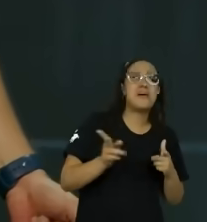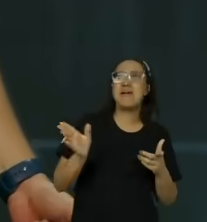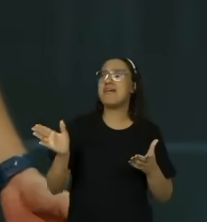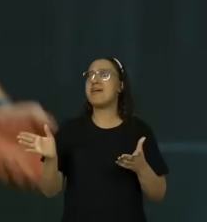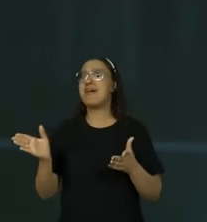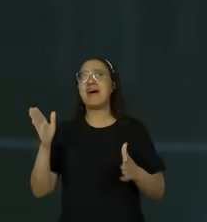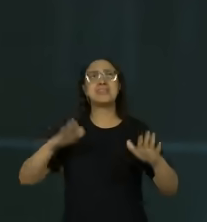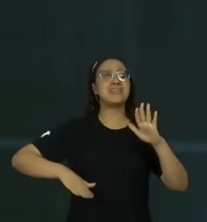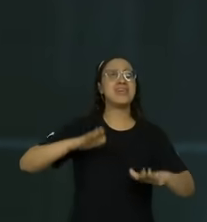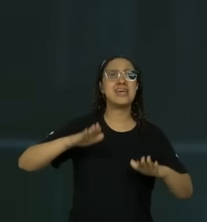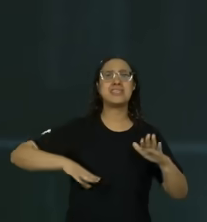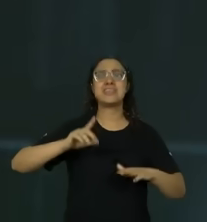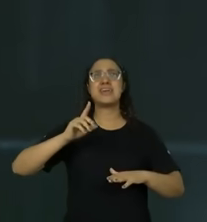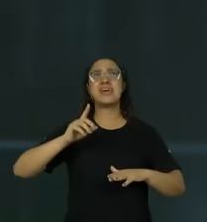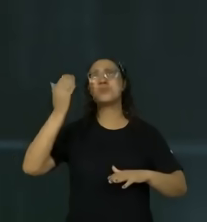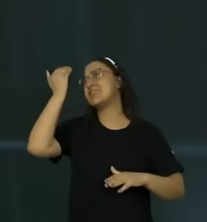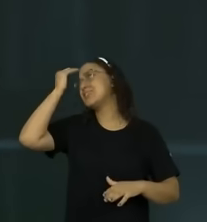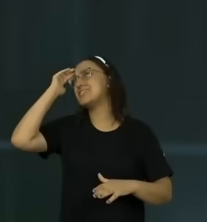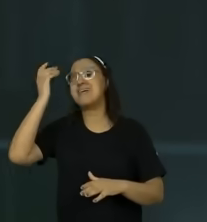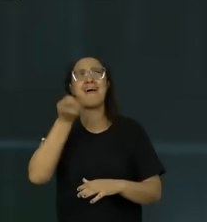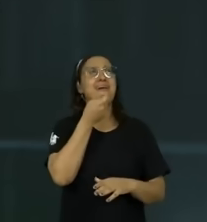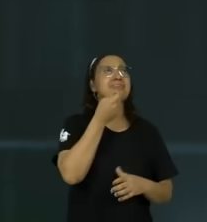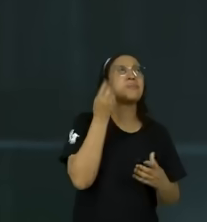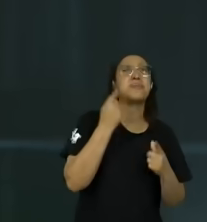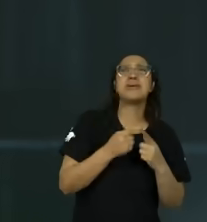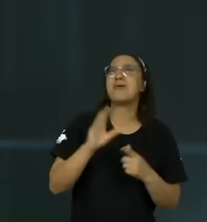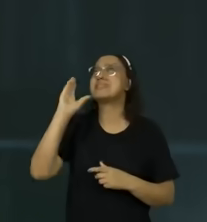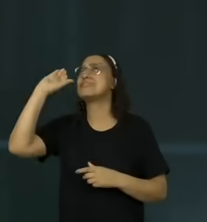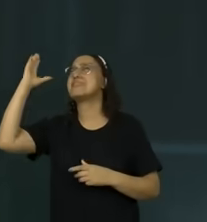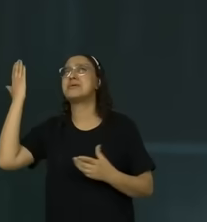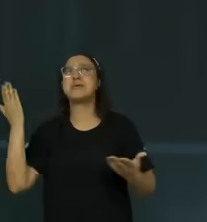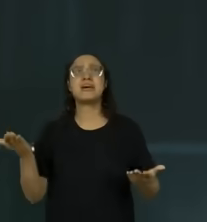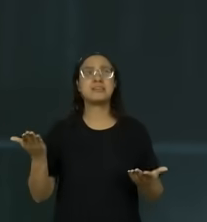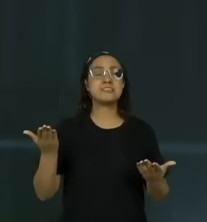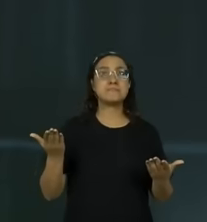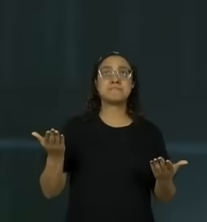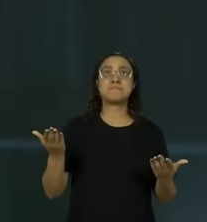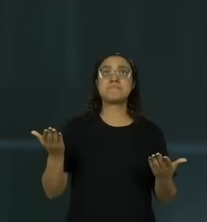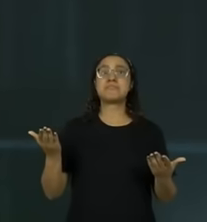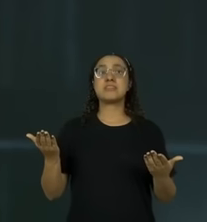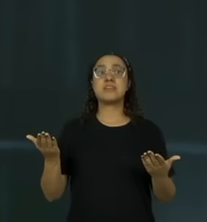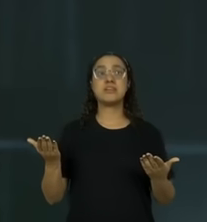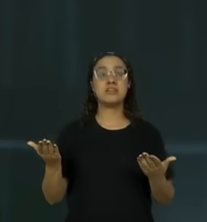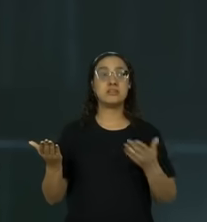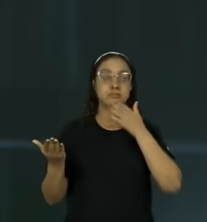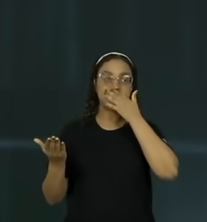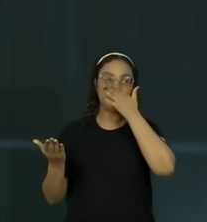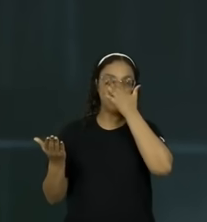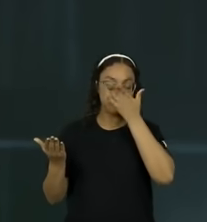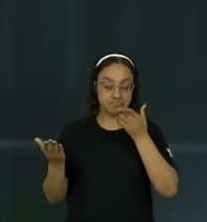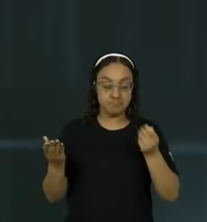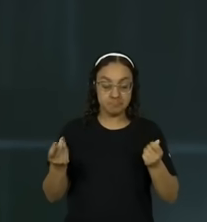vingança. Quando você entende o porquê, você vê que tudo foi feito para chegar exatamente neste dia. Você